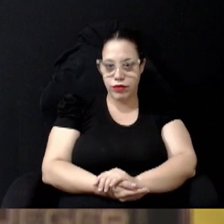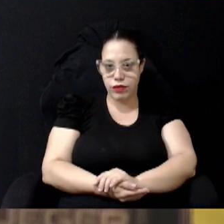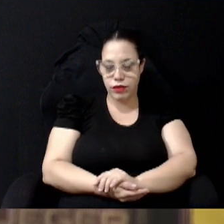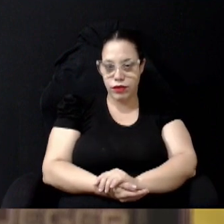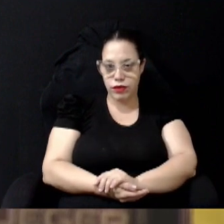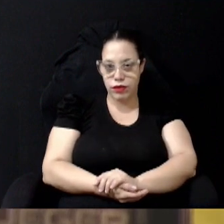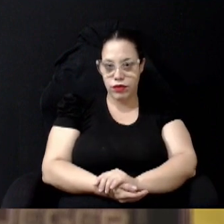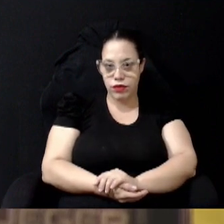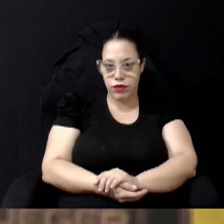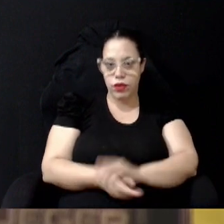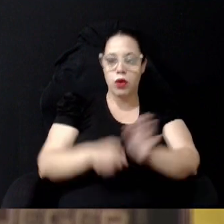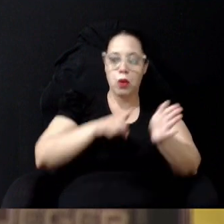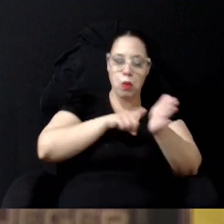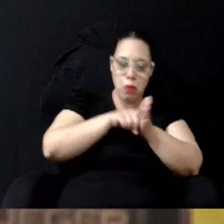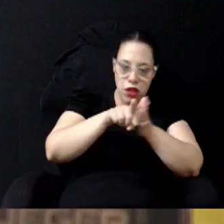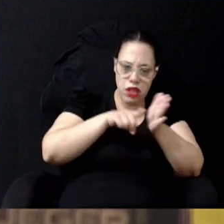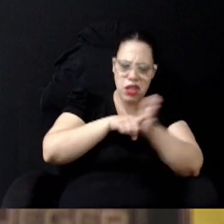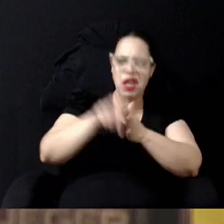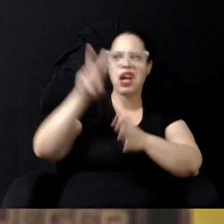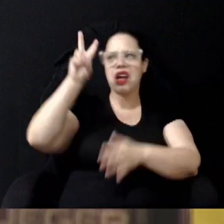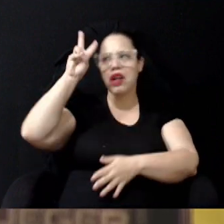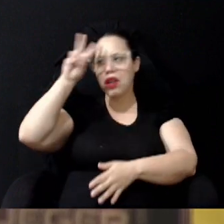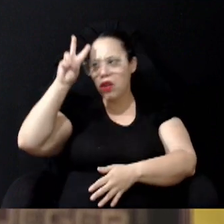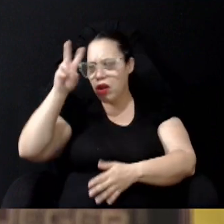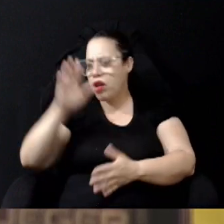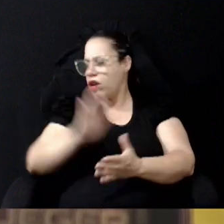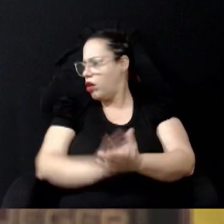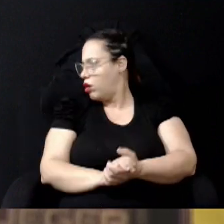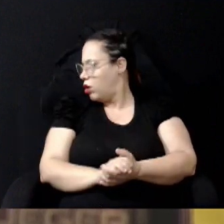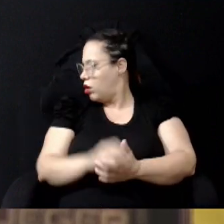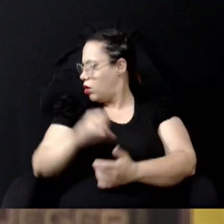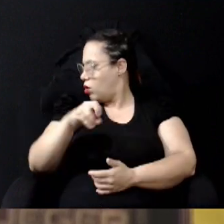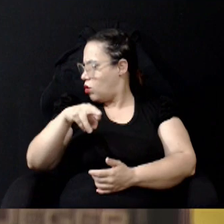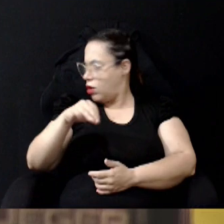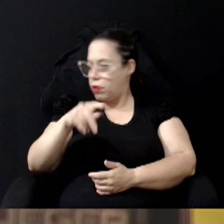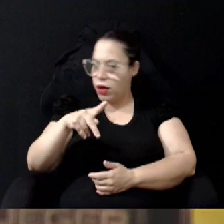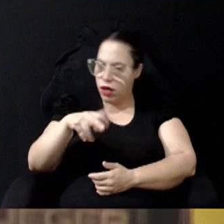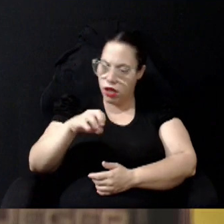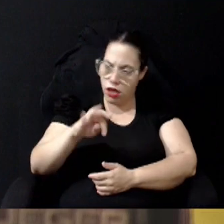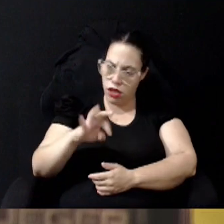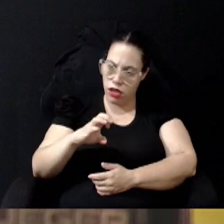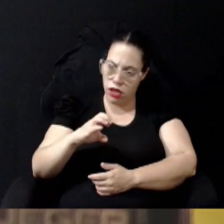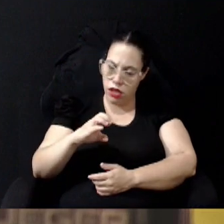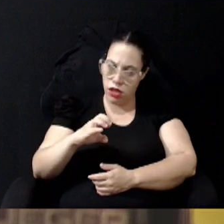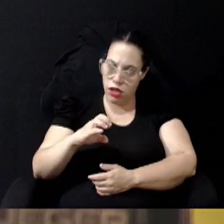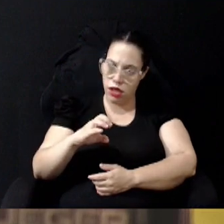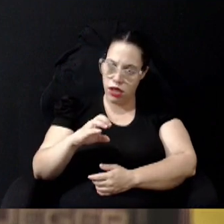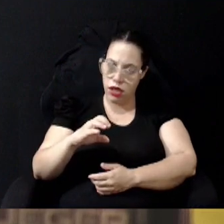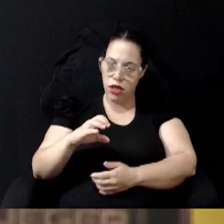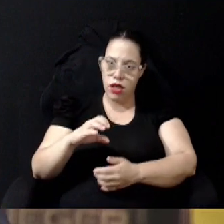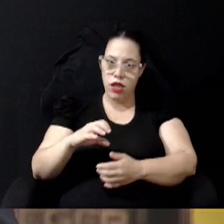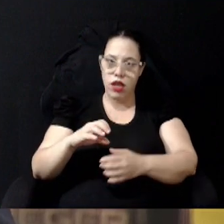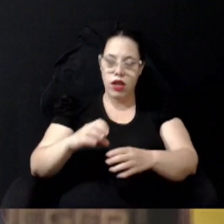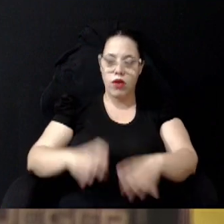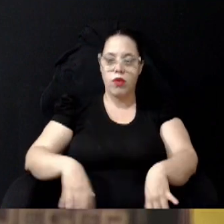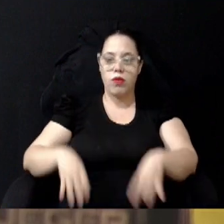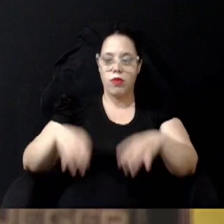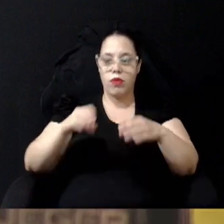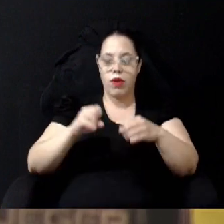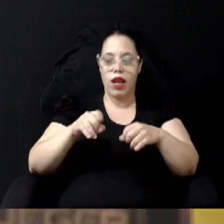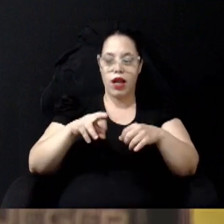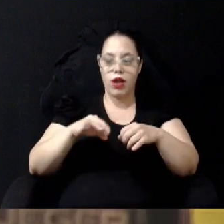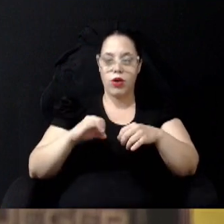pesquisar a história da cidade. E eu fui no Condepac, que era ali no Palácio dos Azulejos. Eu cheguei lá e disse para a moça